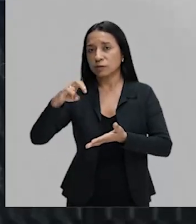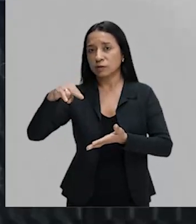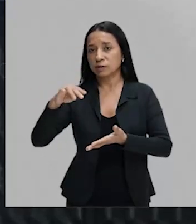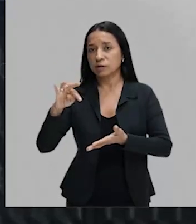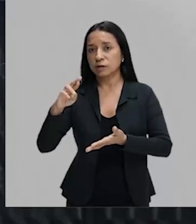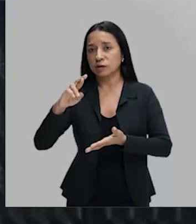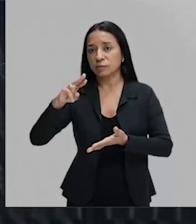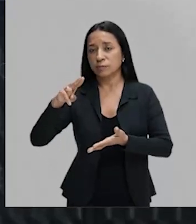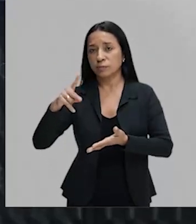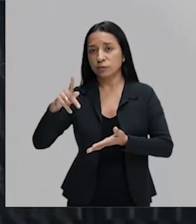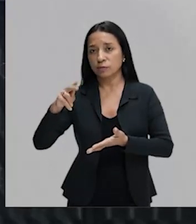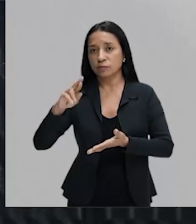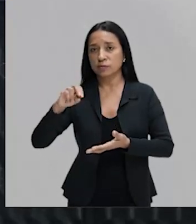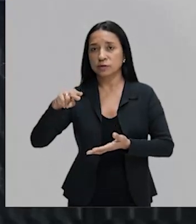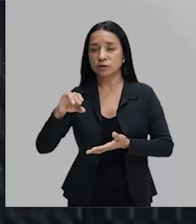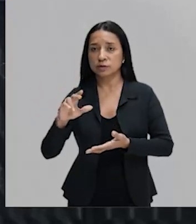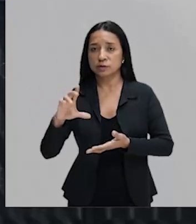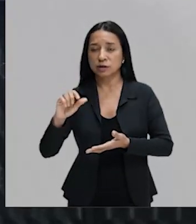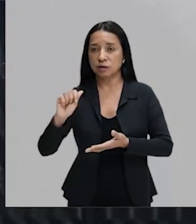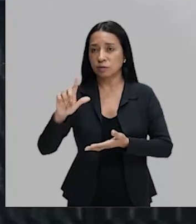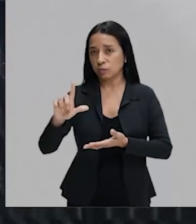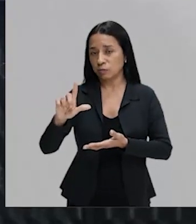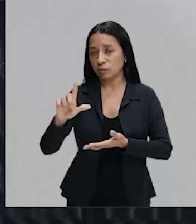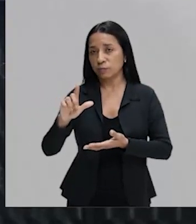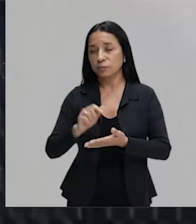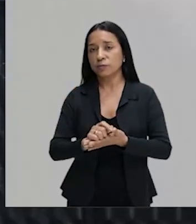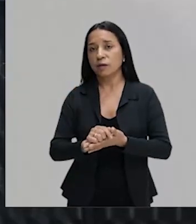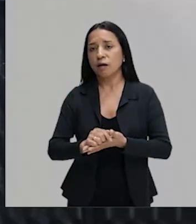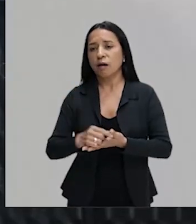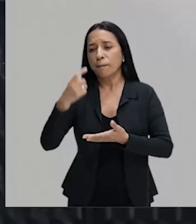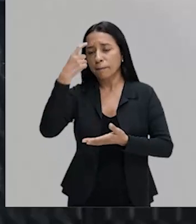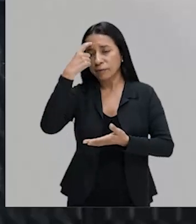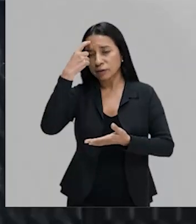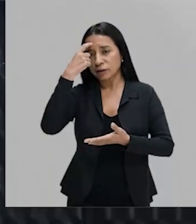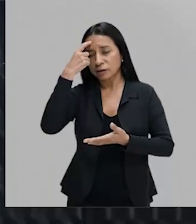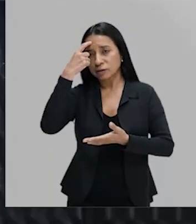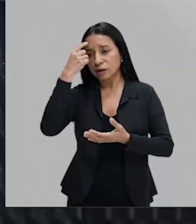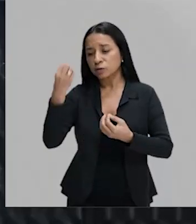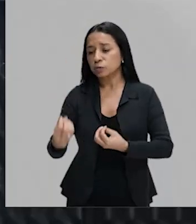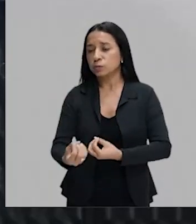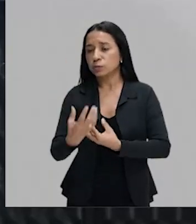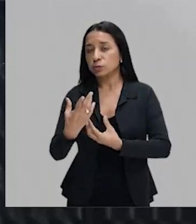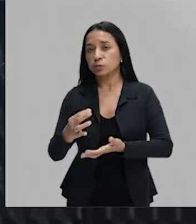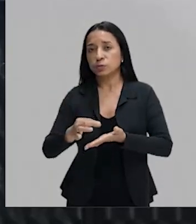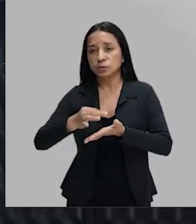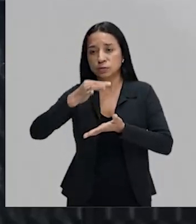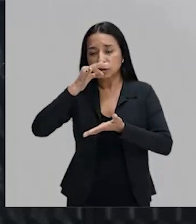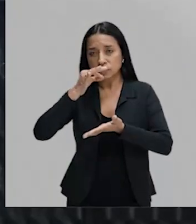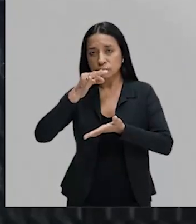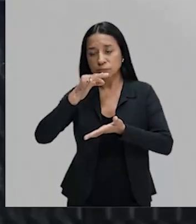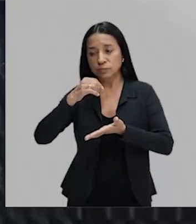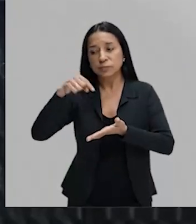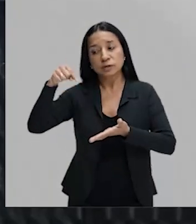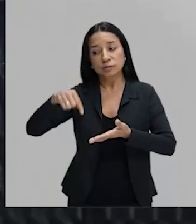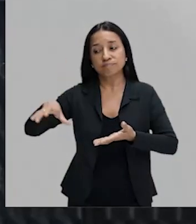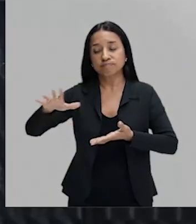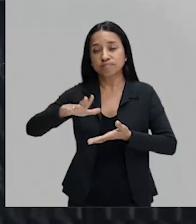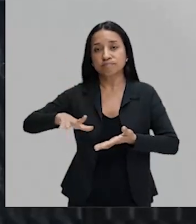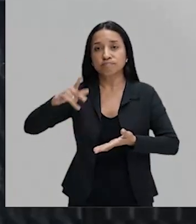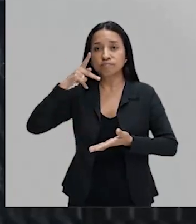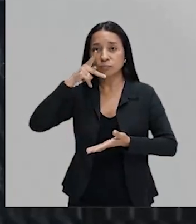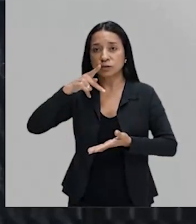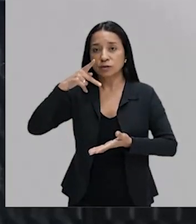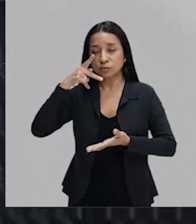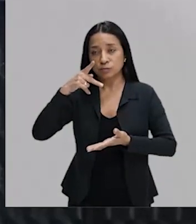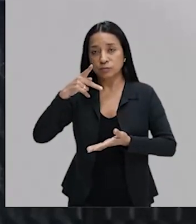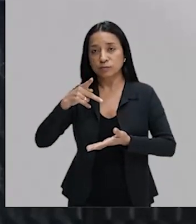A mentalidade desses produtores de café da região do Vale do Paraíba é